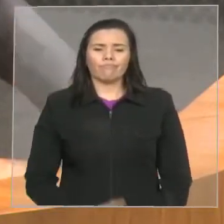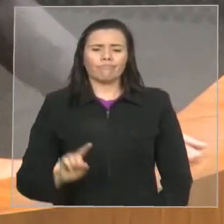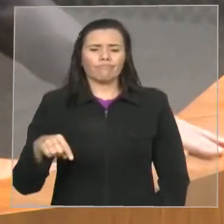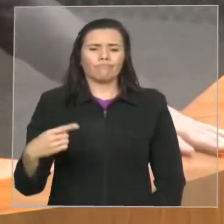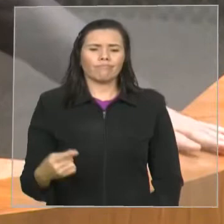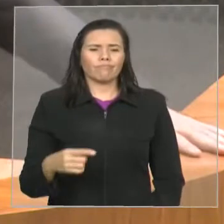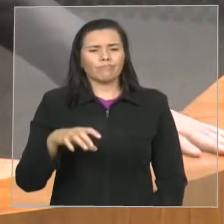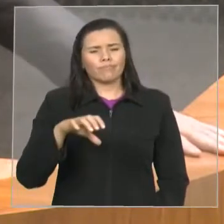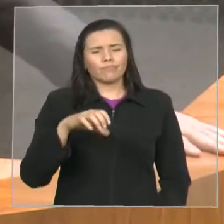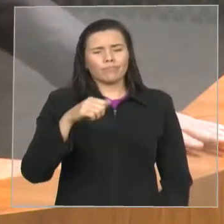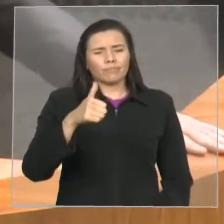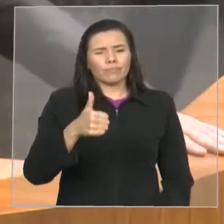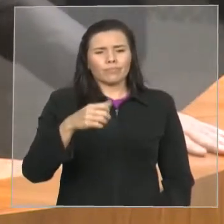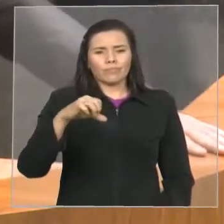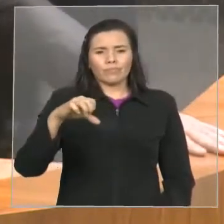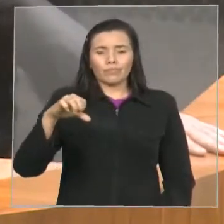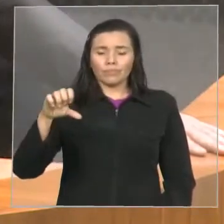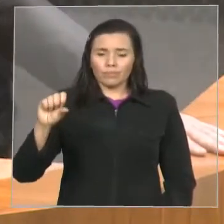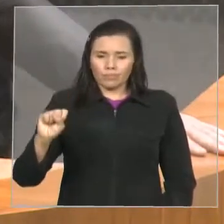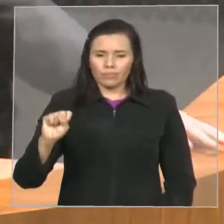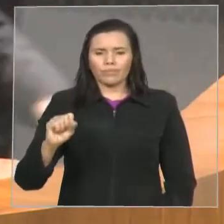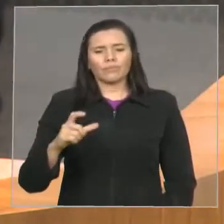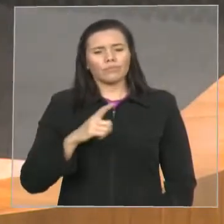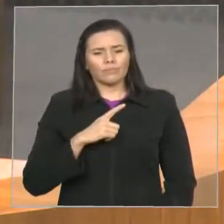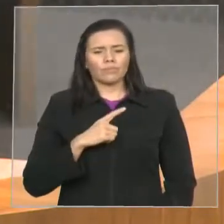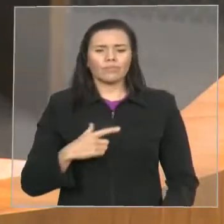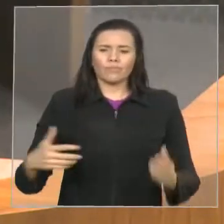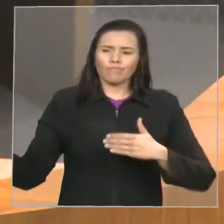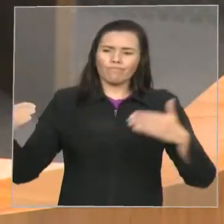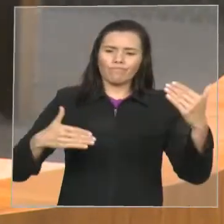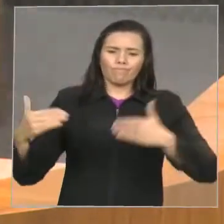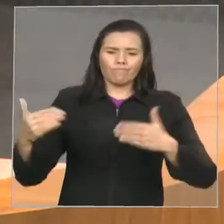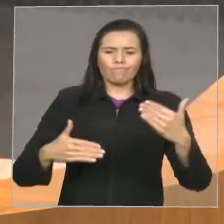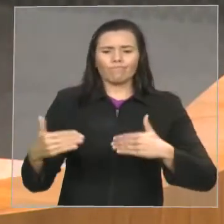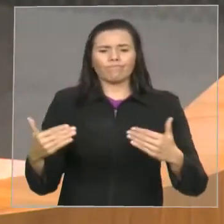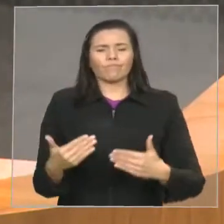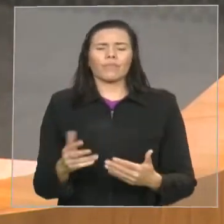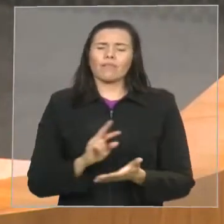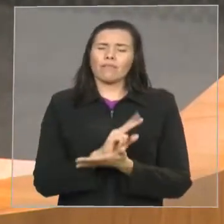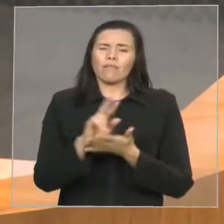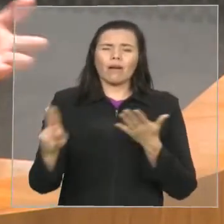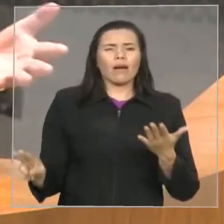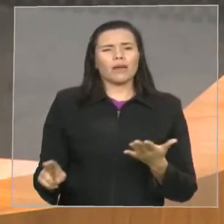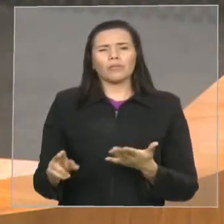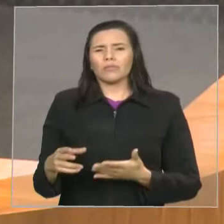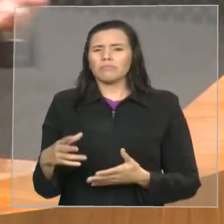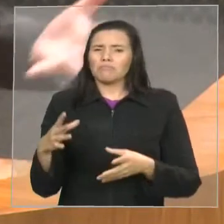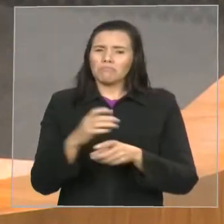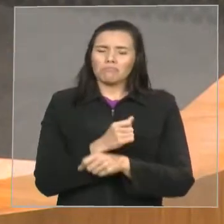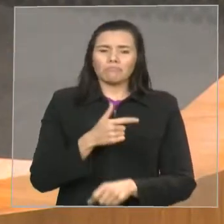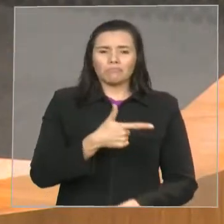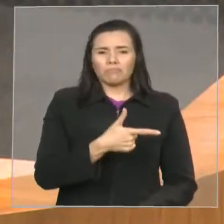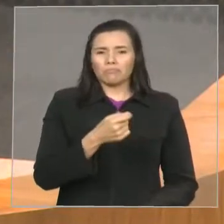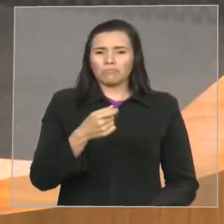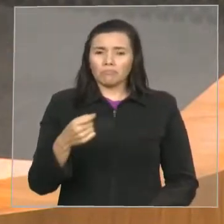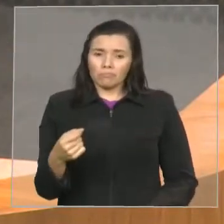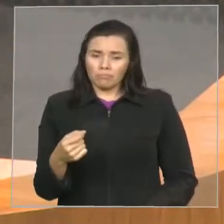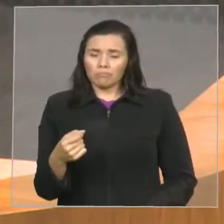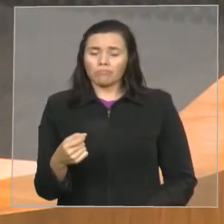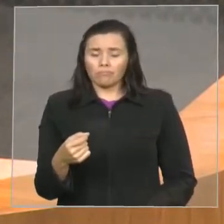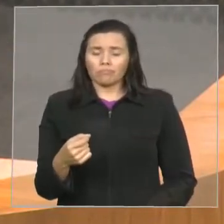delegados, muitos delegados, mais de 200, foram formados na Academia de Polícia Federal em Brasília. Nós não tínhamos aqui o corpo